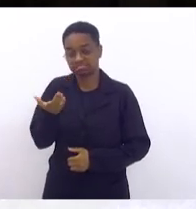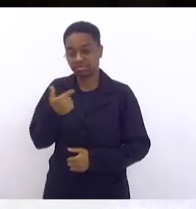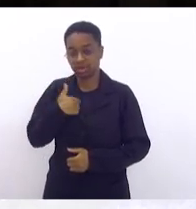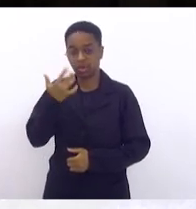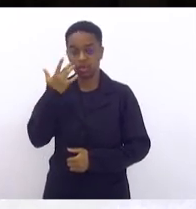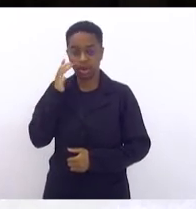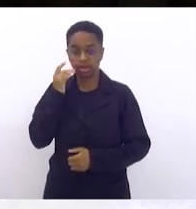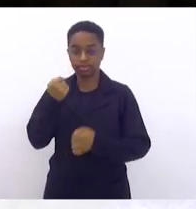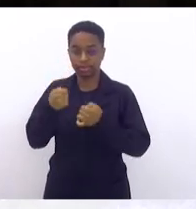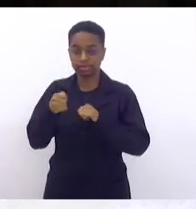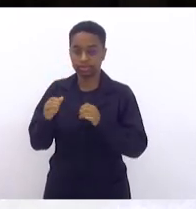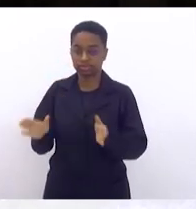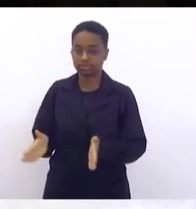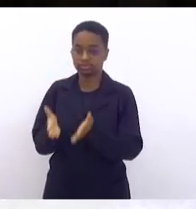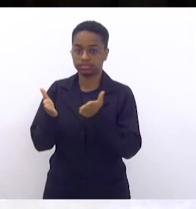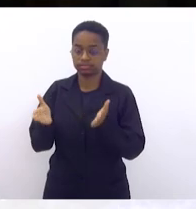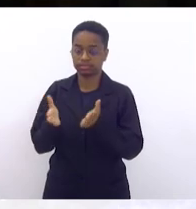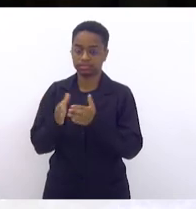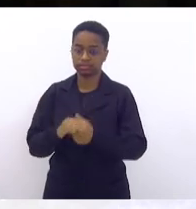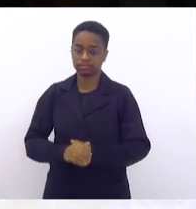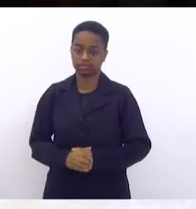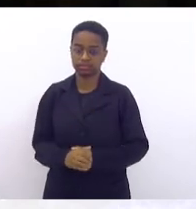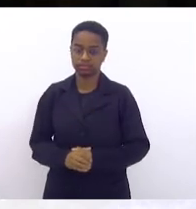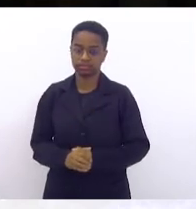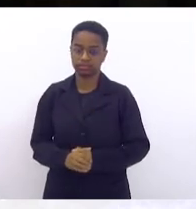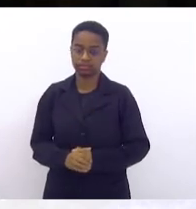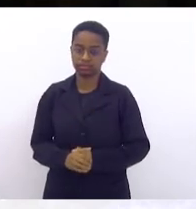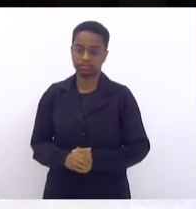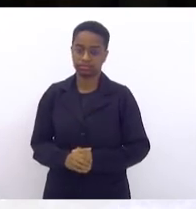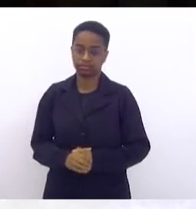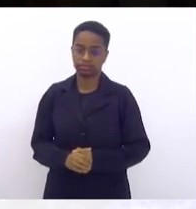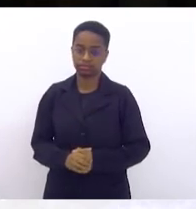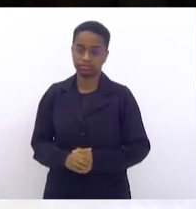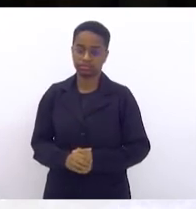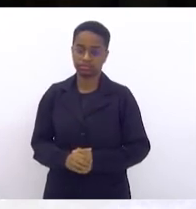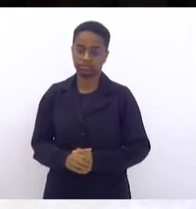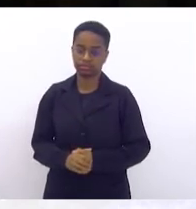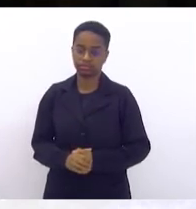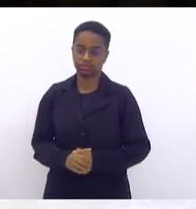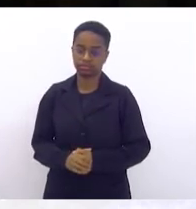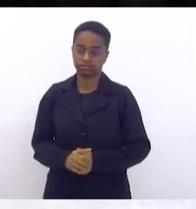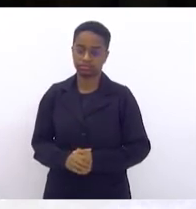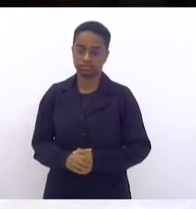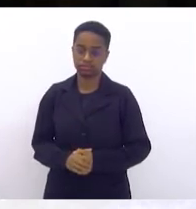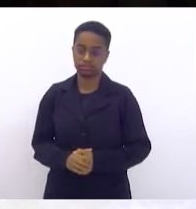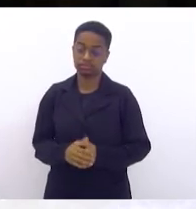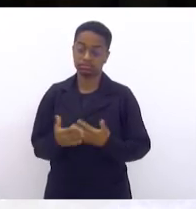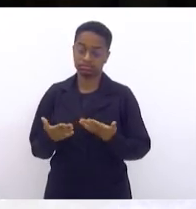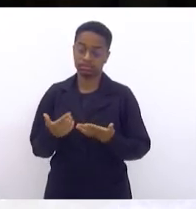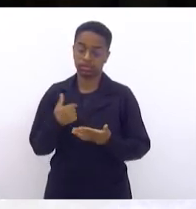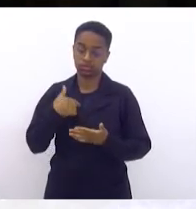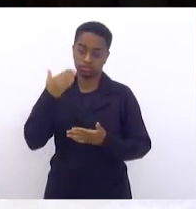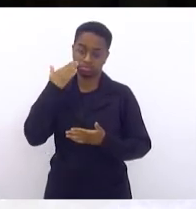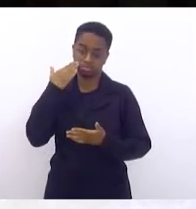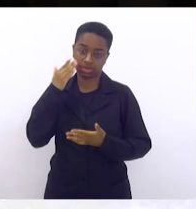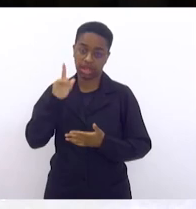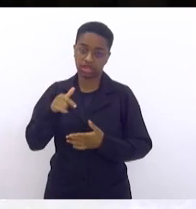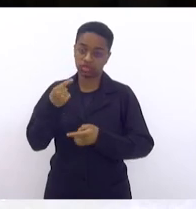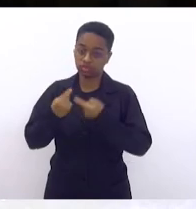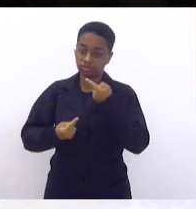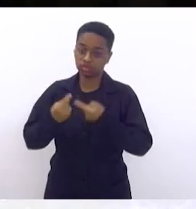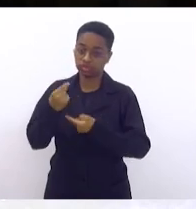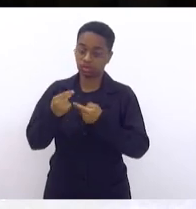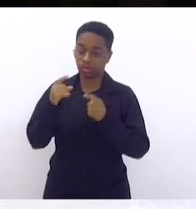deveria ser incentivada E aí uma é uma discussão eu sei que muito complexa